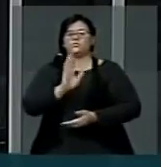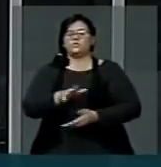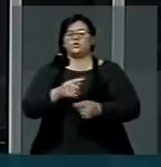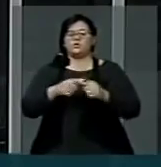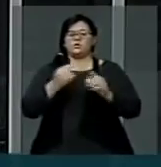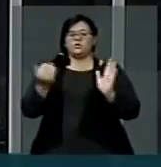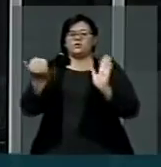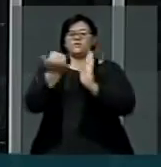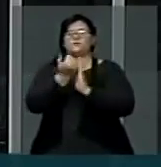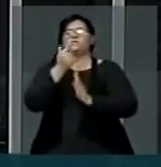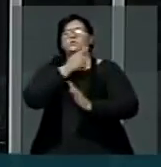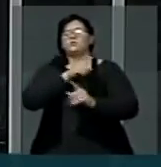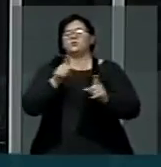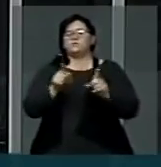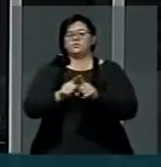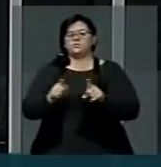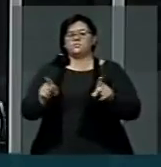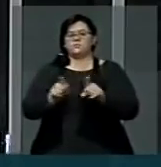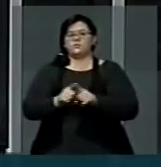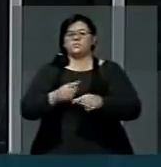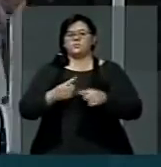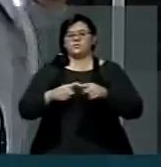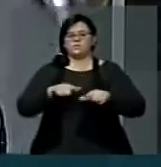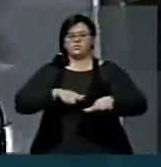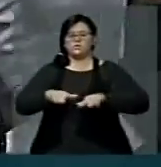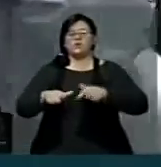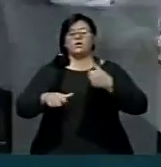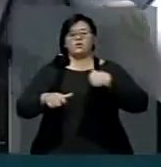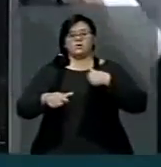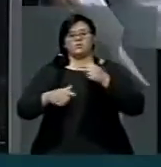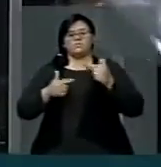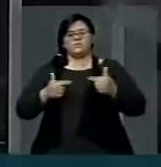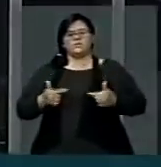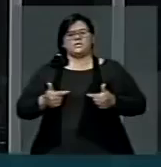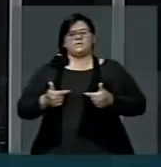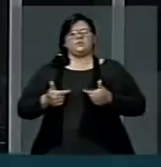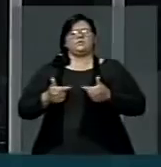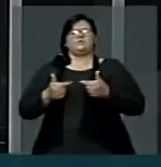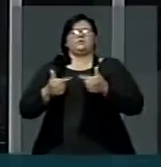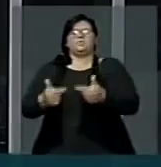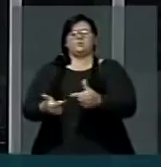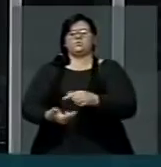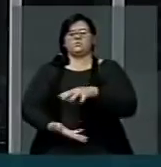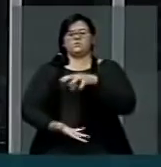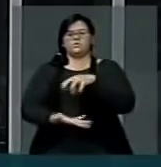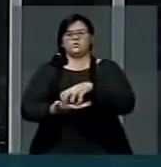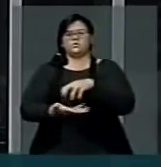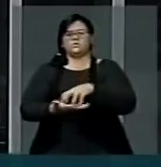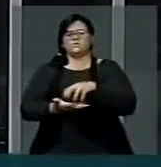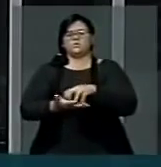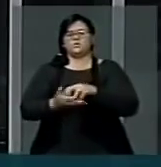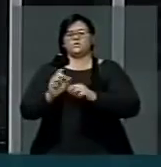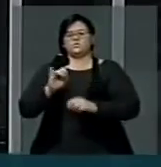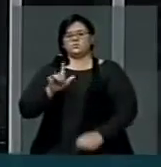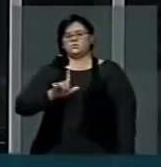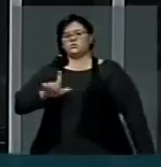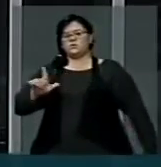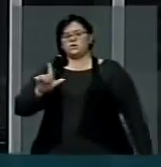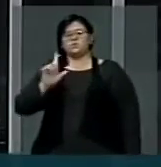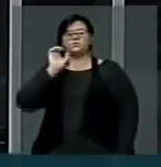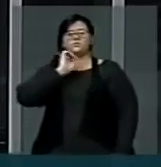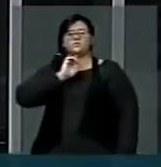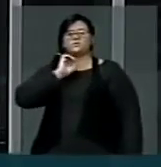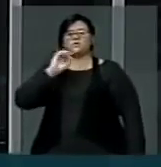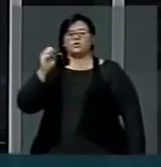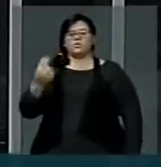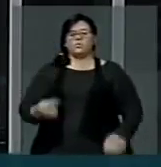como disse aqui, eu trabalho, milito numa região, tanto no leste de Minas, como no